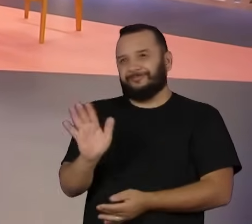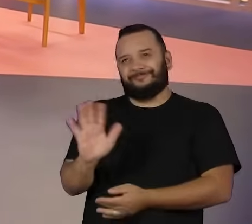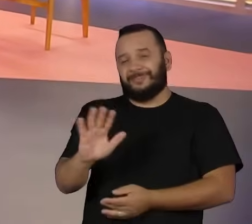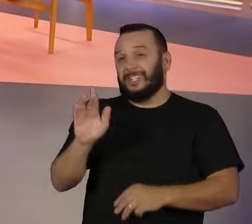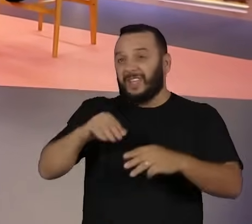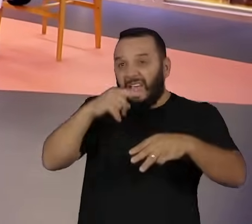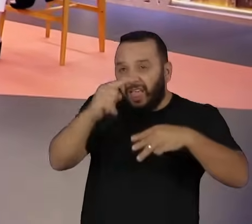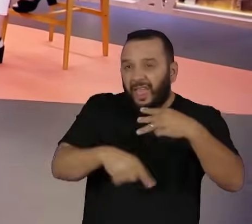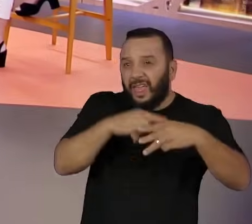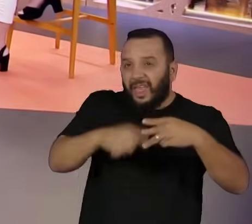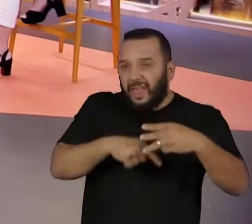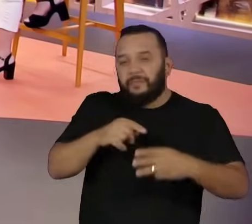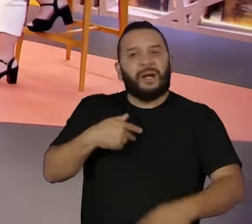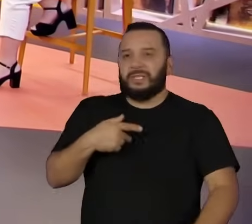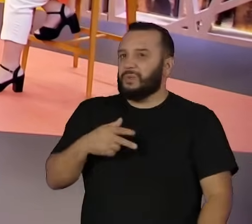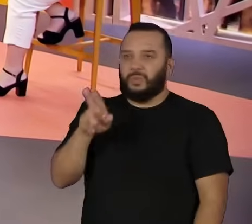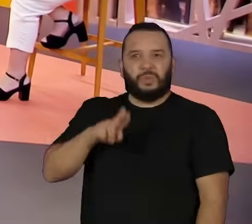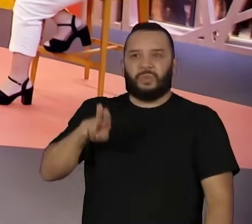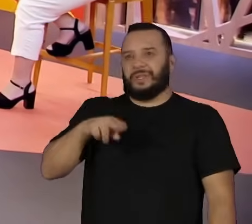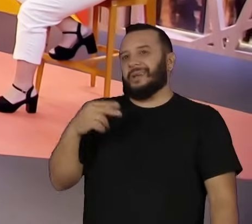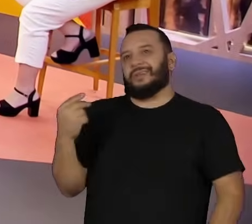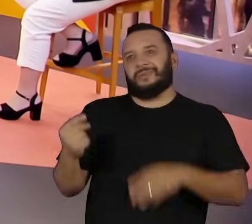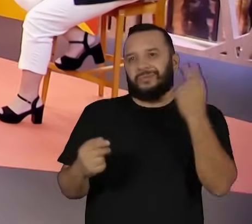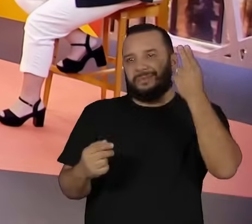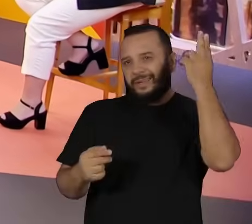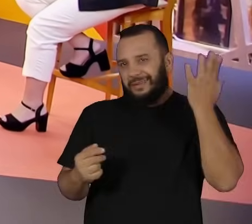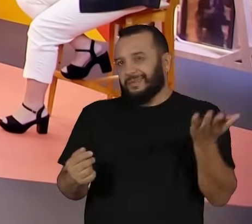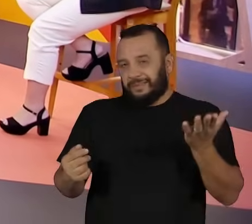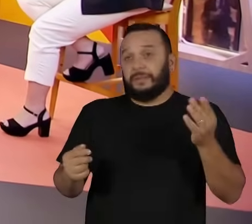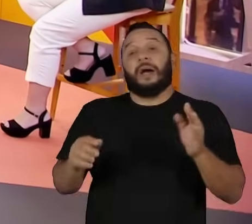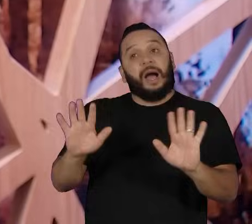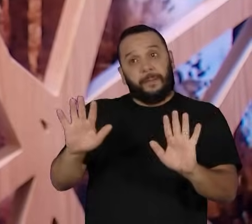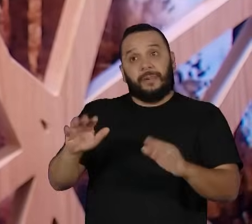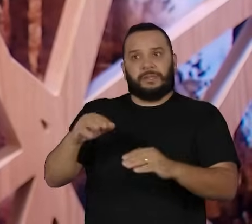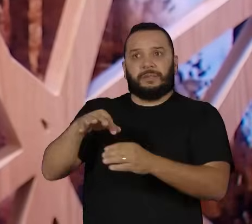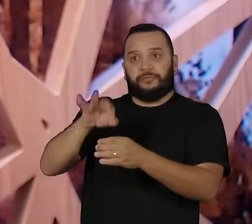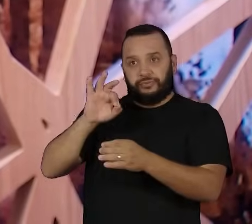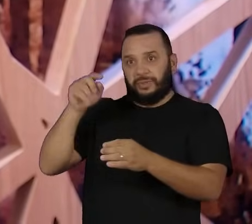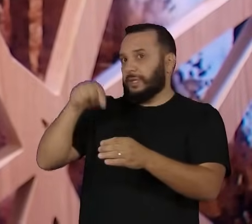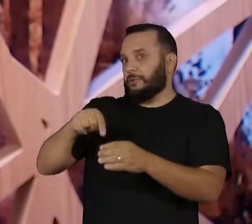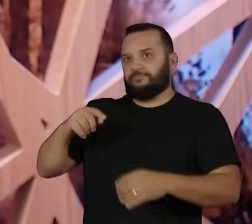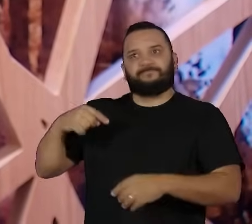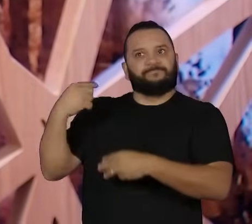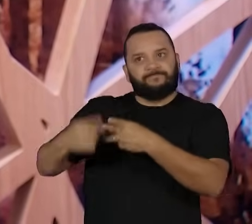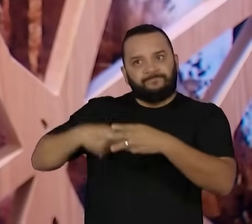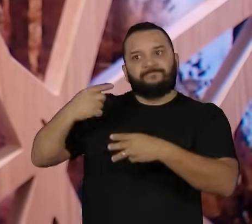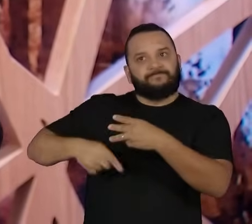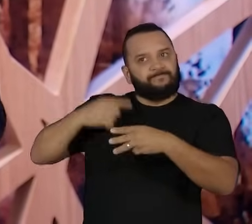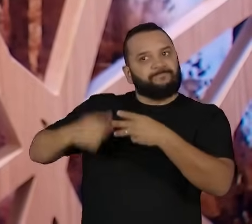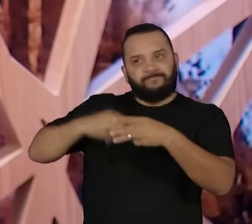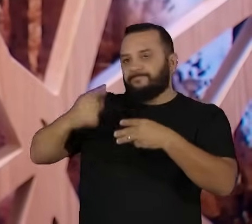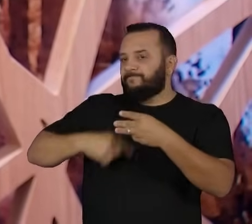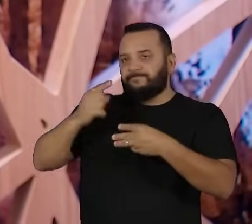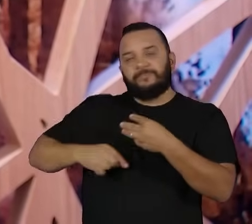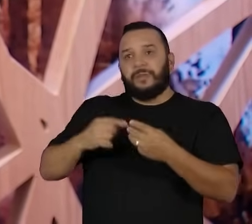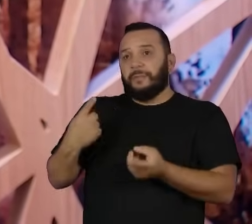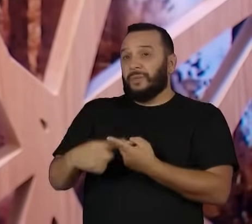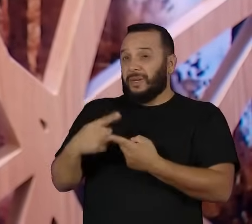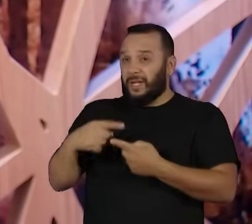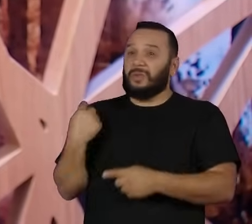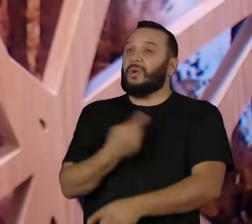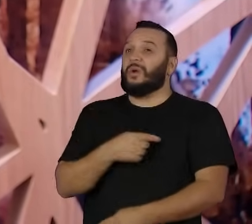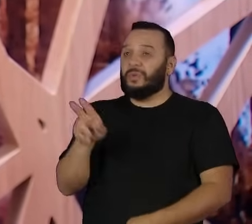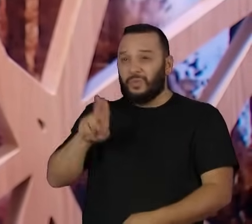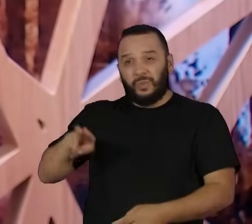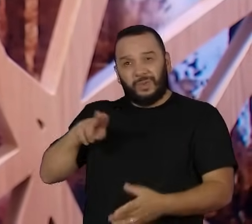número de reciclabilidade, que a gente chama, das latas de alumínio. Porque é de alto consumo, a gente consome muito esse